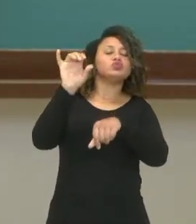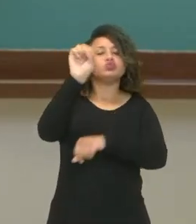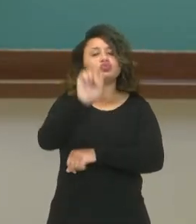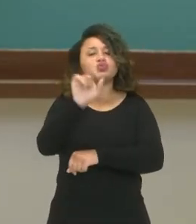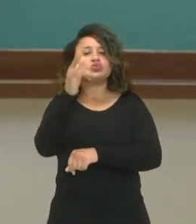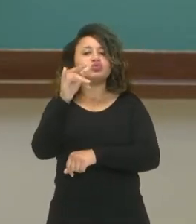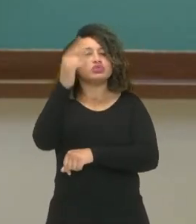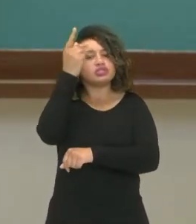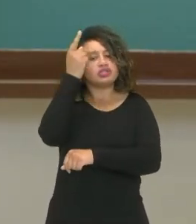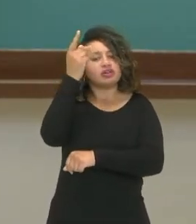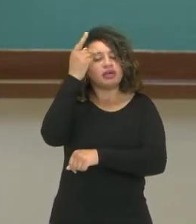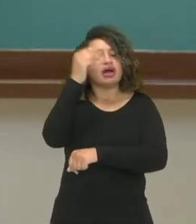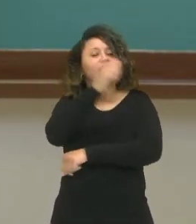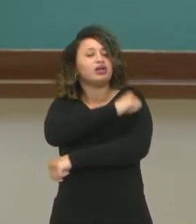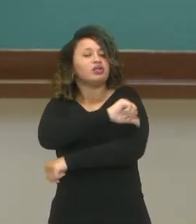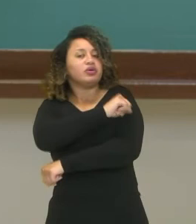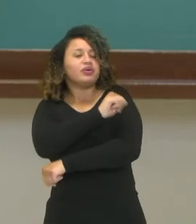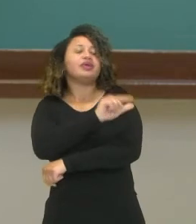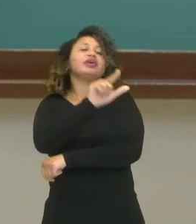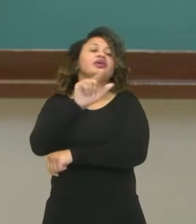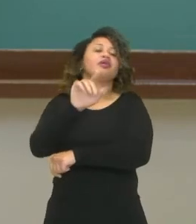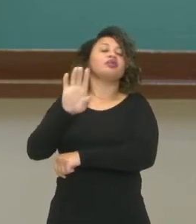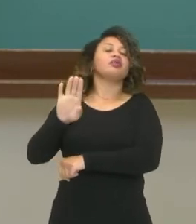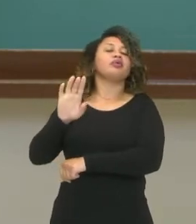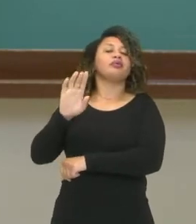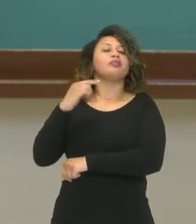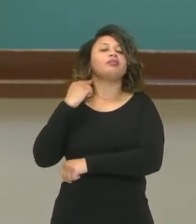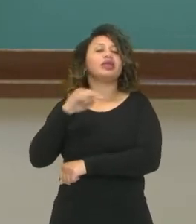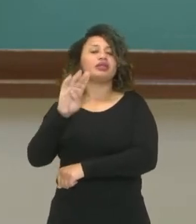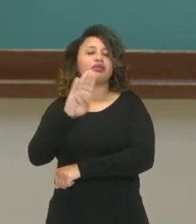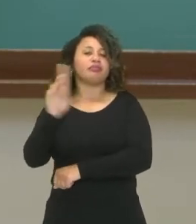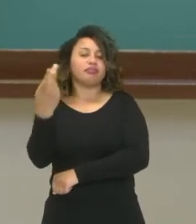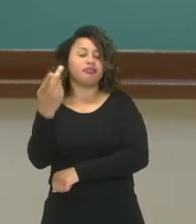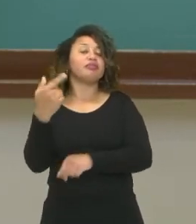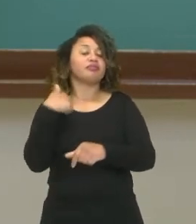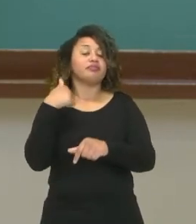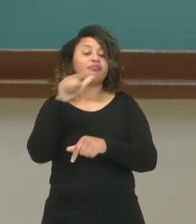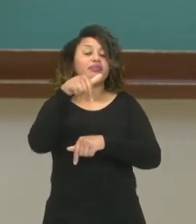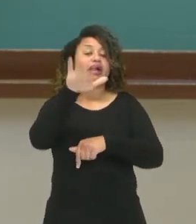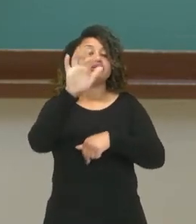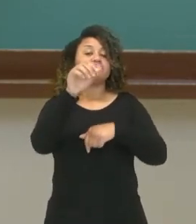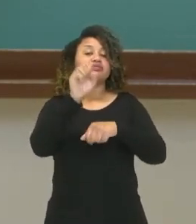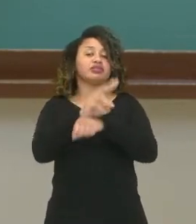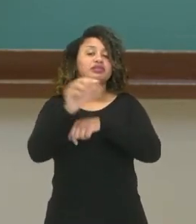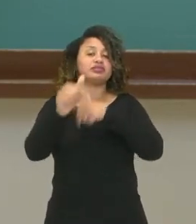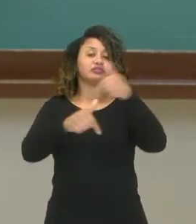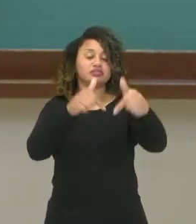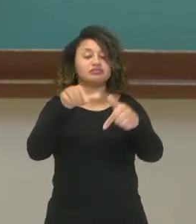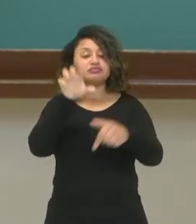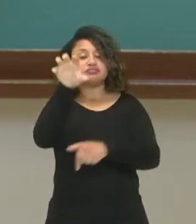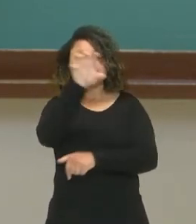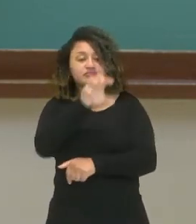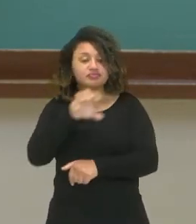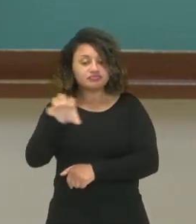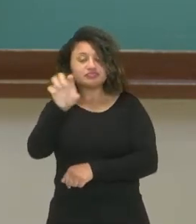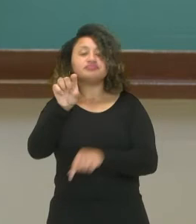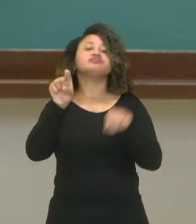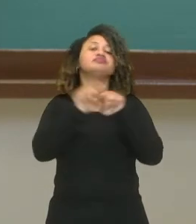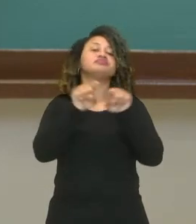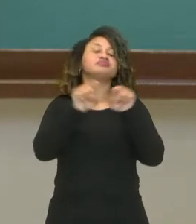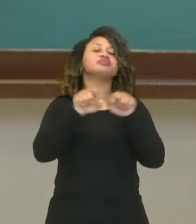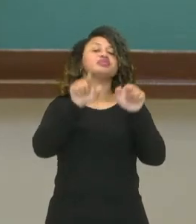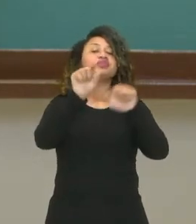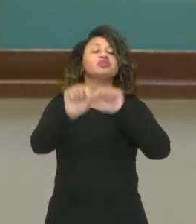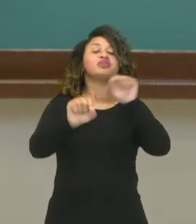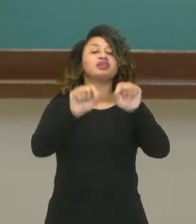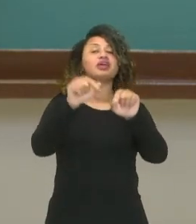São Paulo, Rio de Janeiro, Belo Horizonte atraindo empresas, também eram essas regiões, São Paulo, Rio de Janeiro e Belo Horizonte, que atraíam